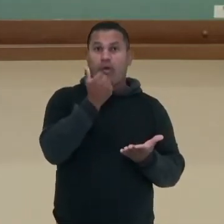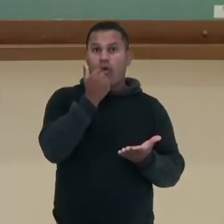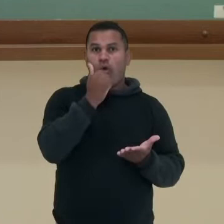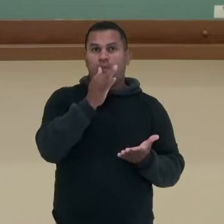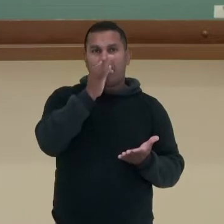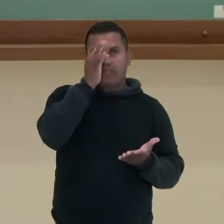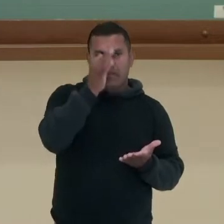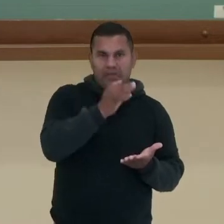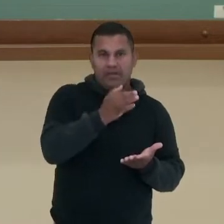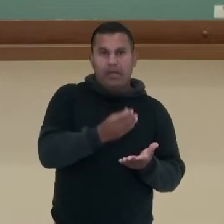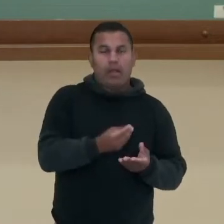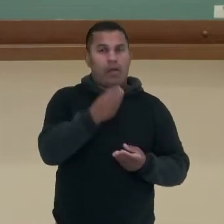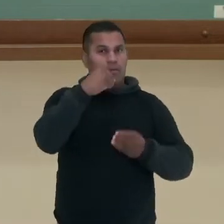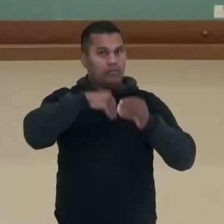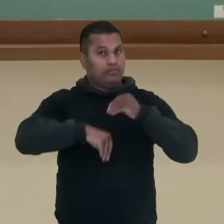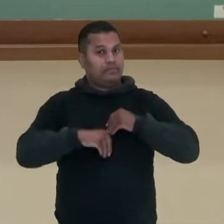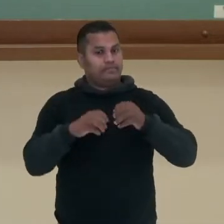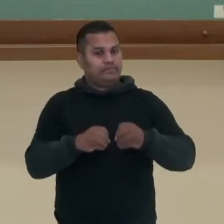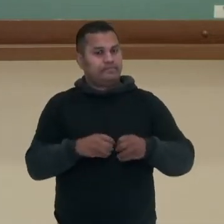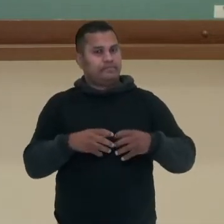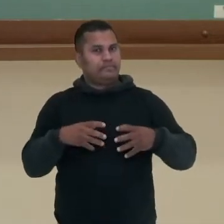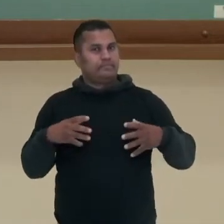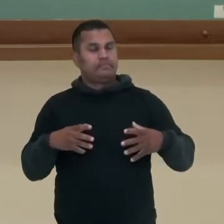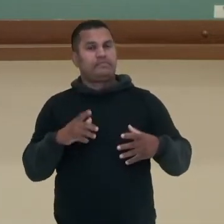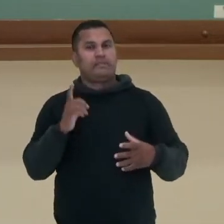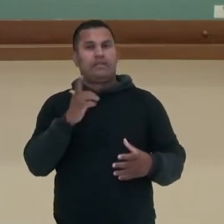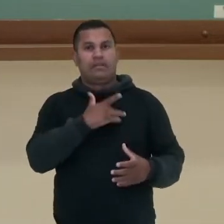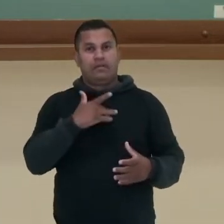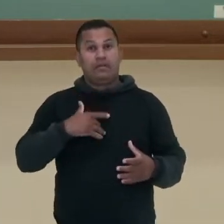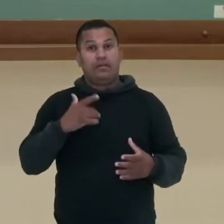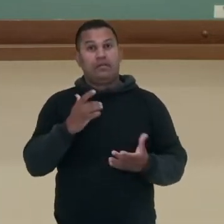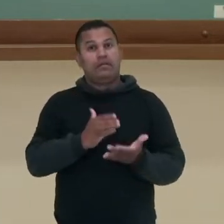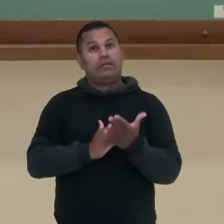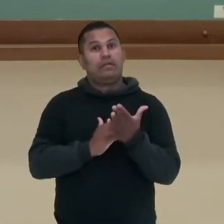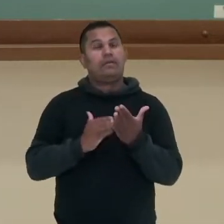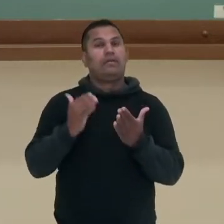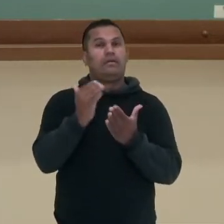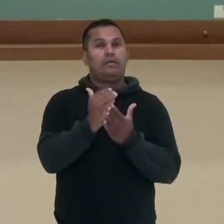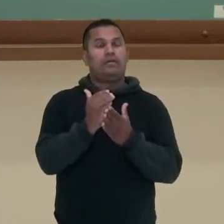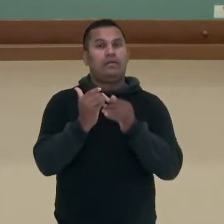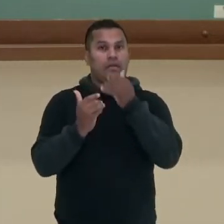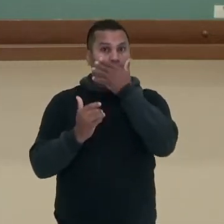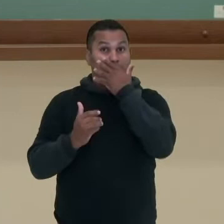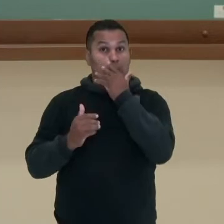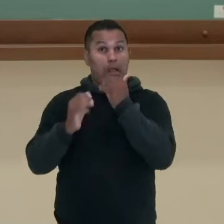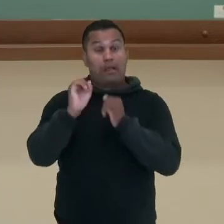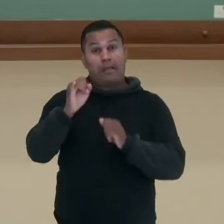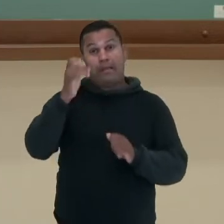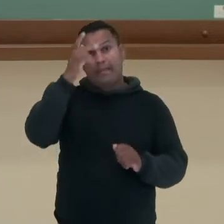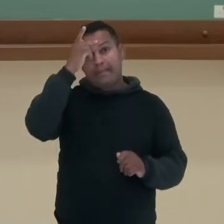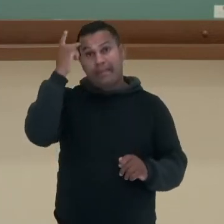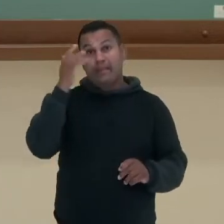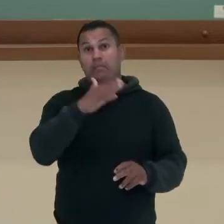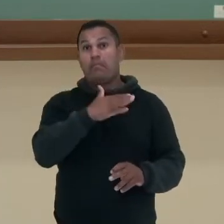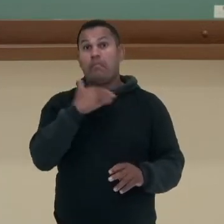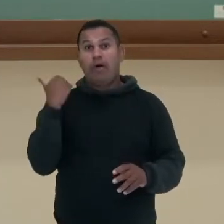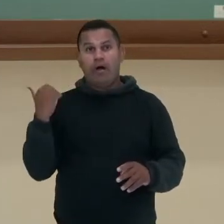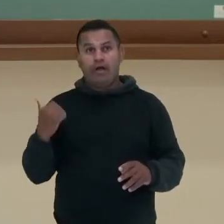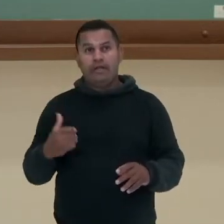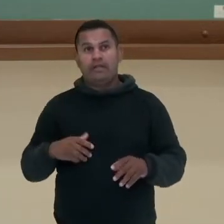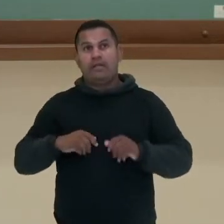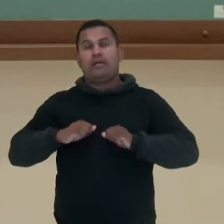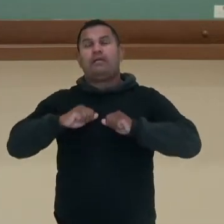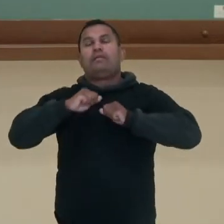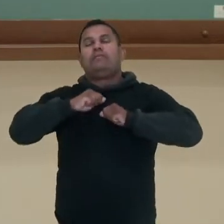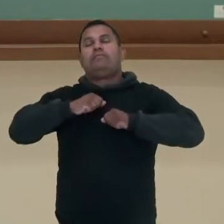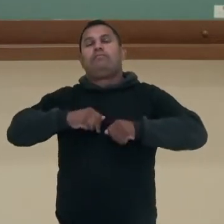estava armazenado, formando o corpo, formando a estrutura, ele é devolvido, né, para o ar em forma de gás